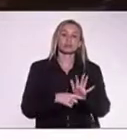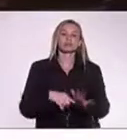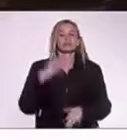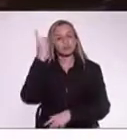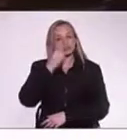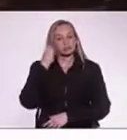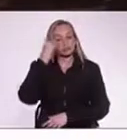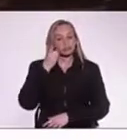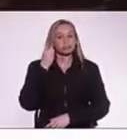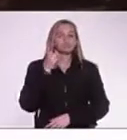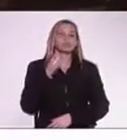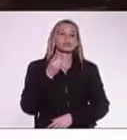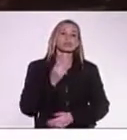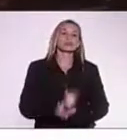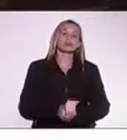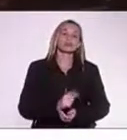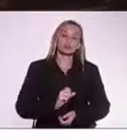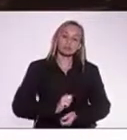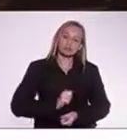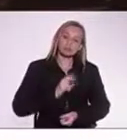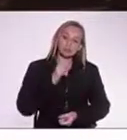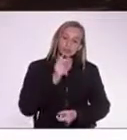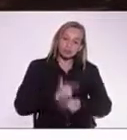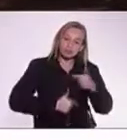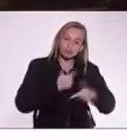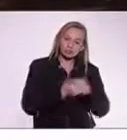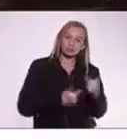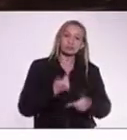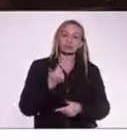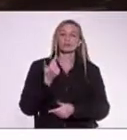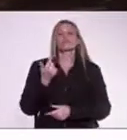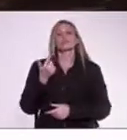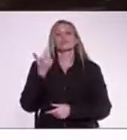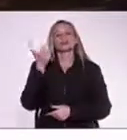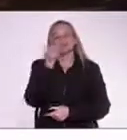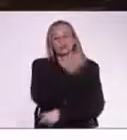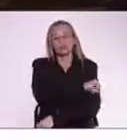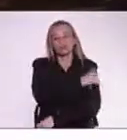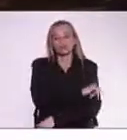efetivamente lutem pelo Rio de Janeiro e pelo cidadão fluminense carioca. Muito obrigado, senhor presidente.